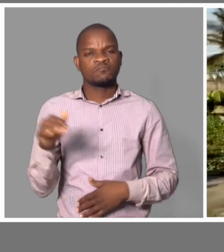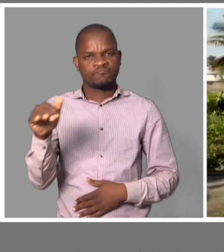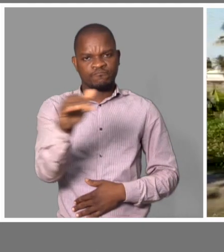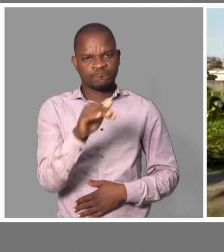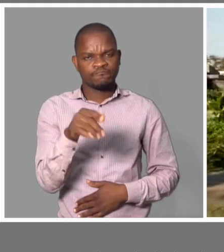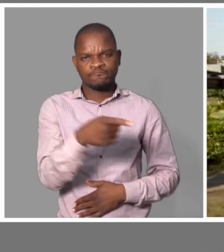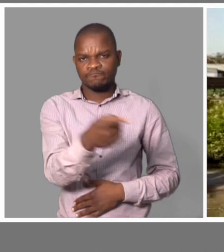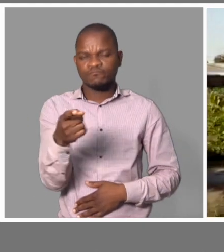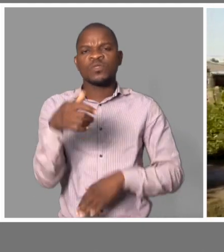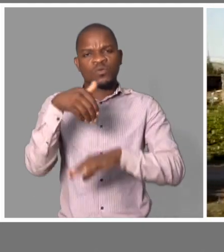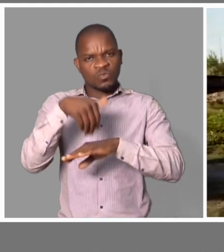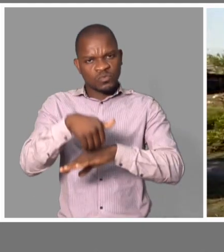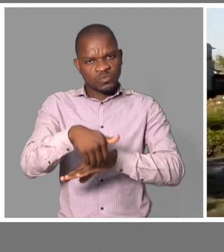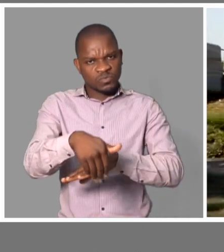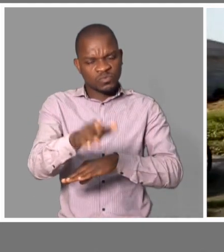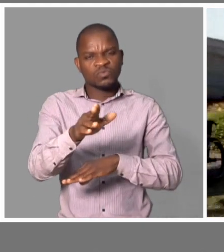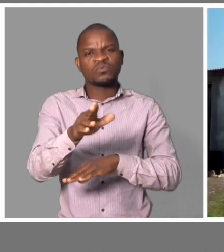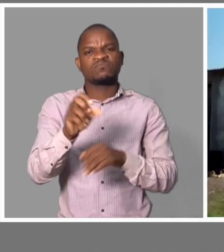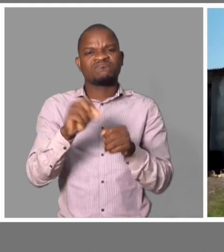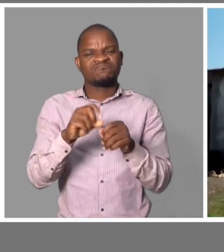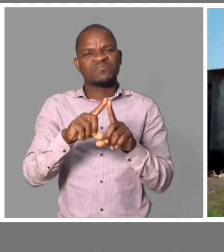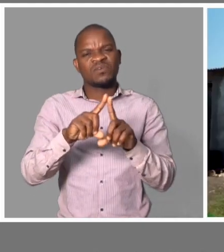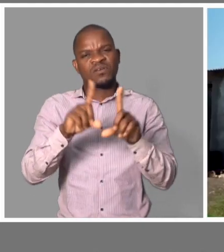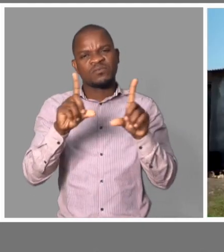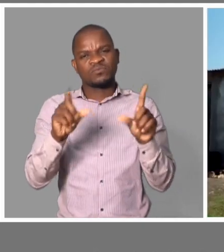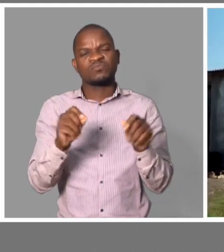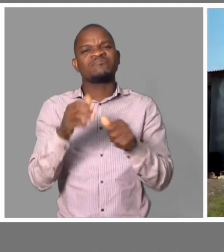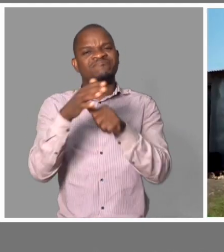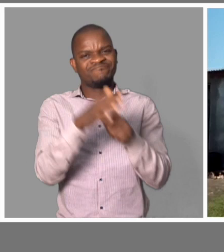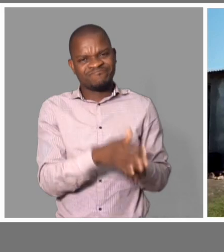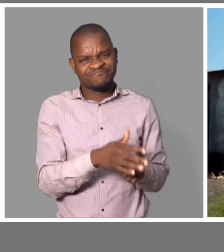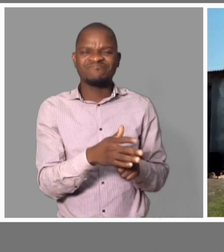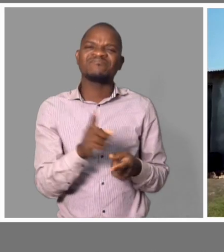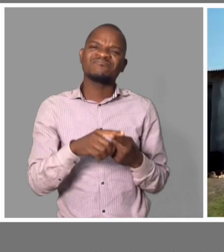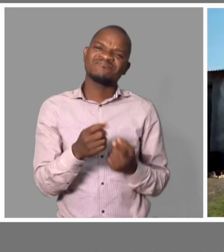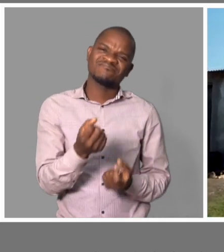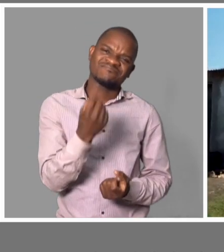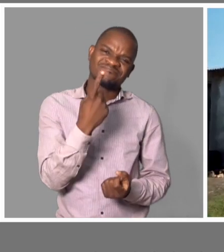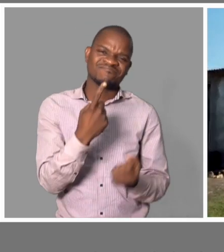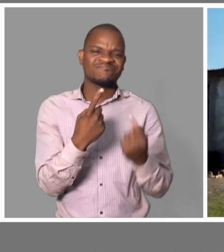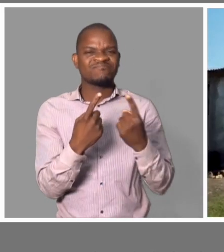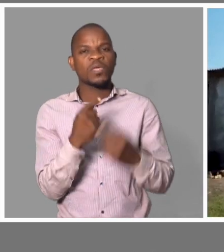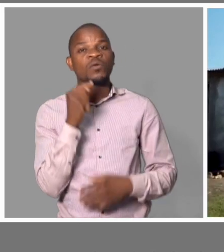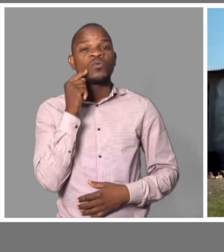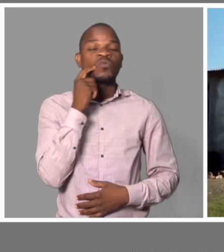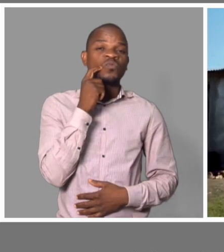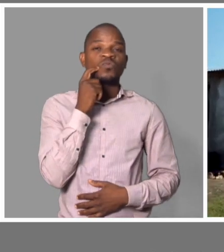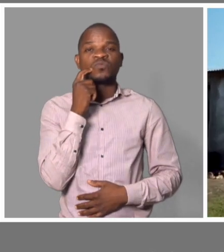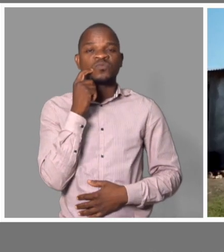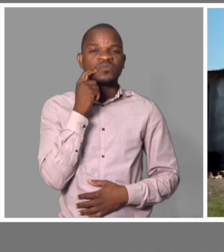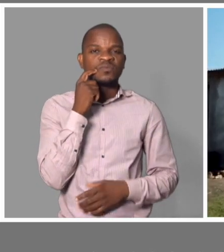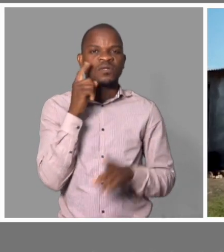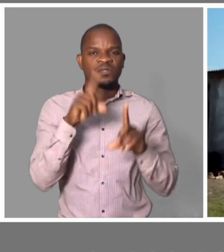ainda continua a ter alguns complexos, algum paradoxo